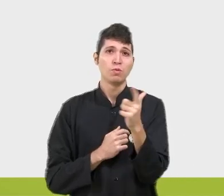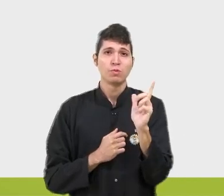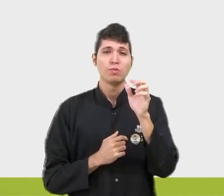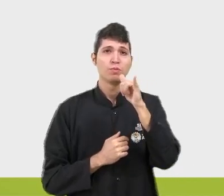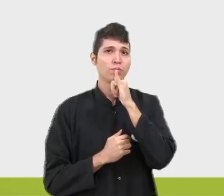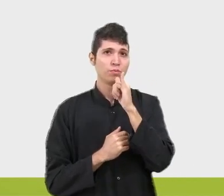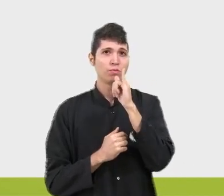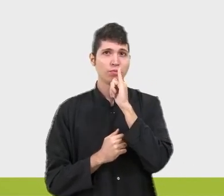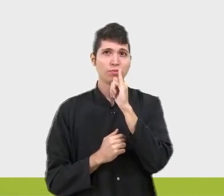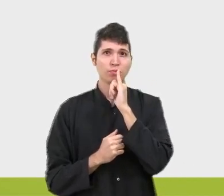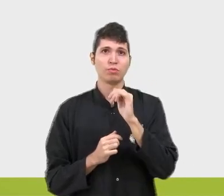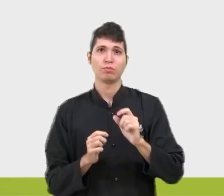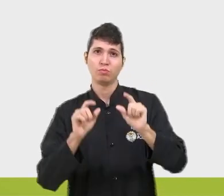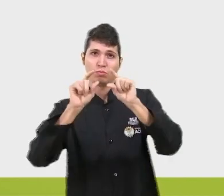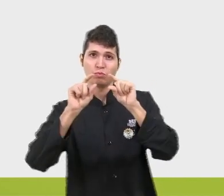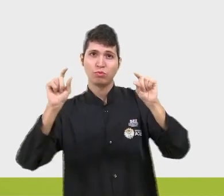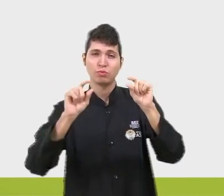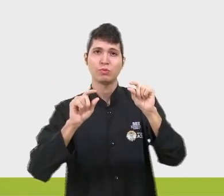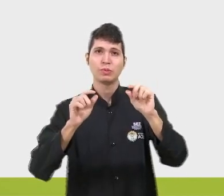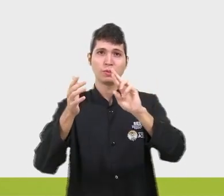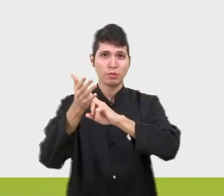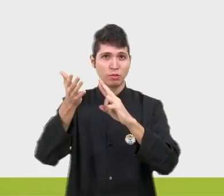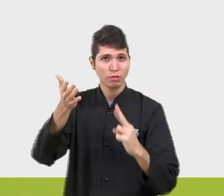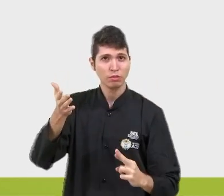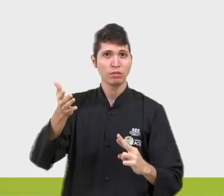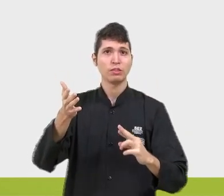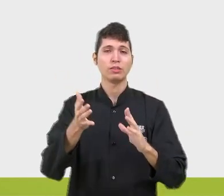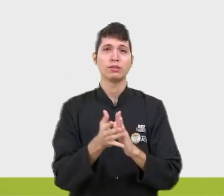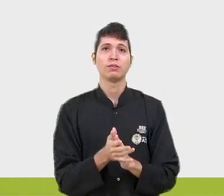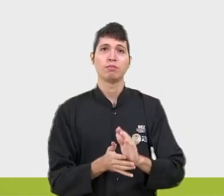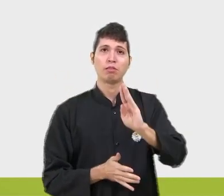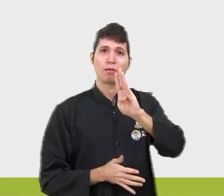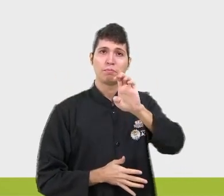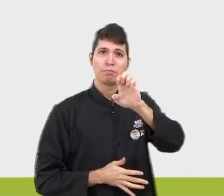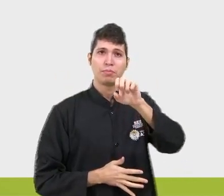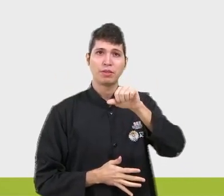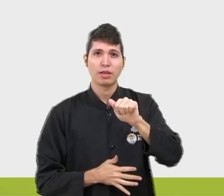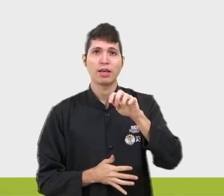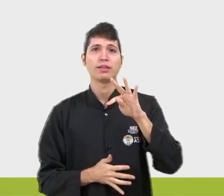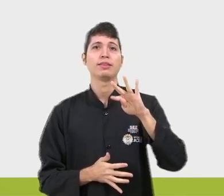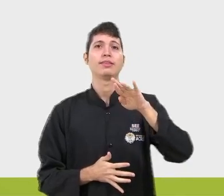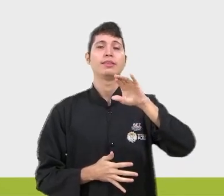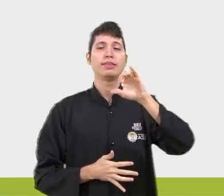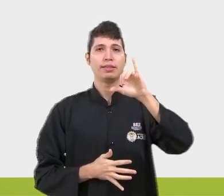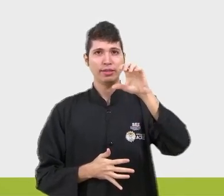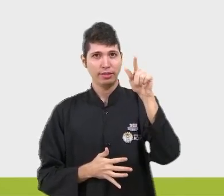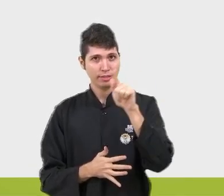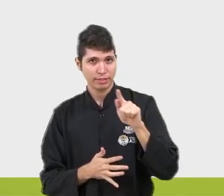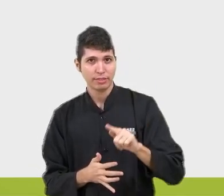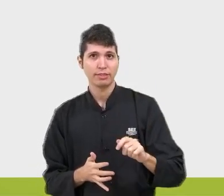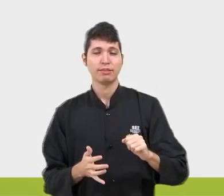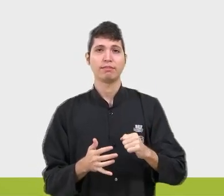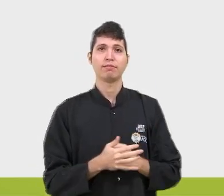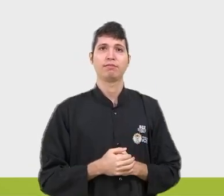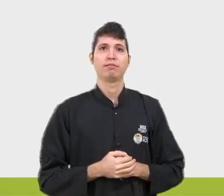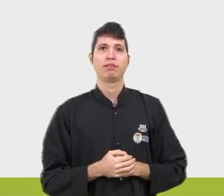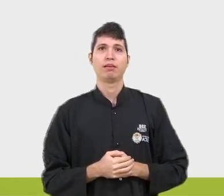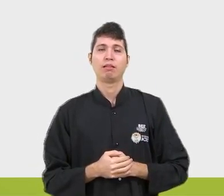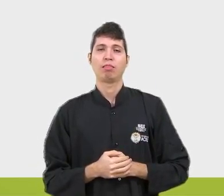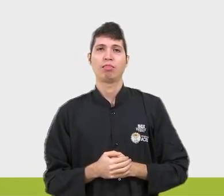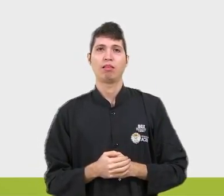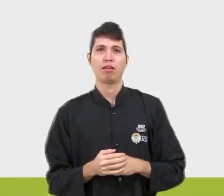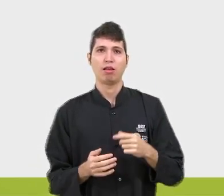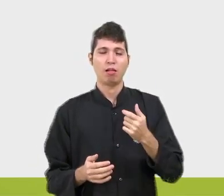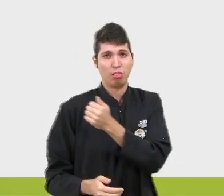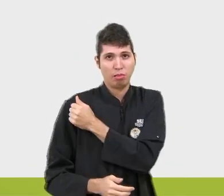outro trecho de uma redação, que é da Beatriz Moura, né, aluna egressa da rede. A